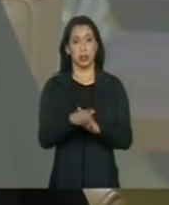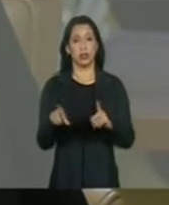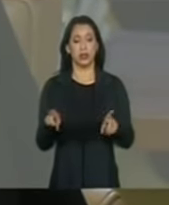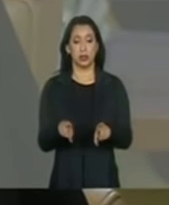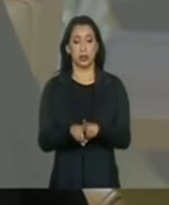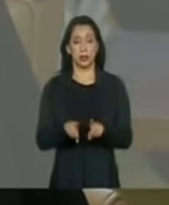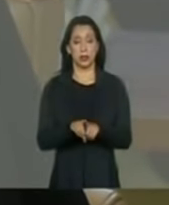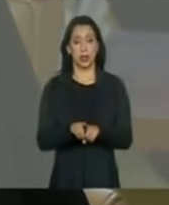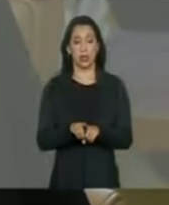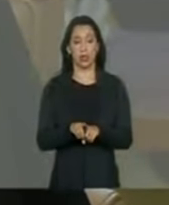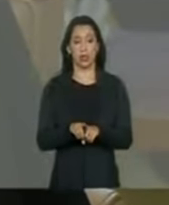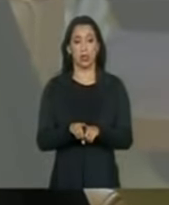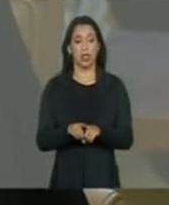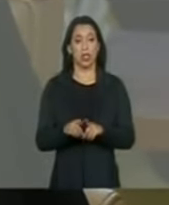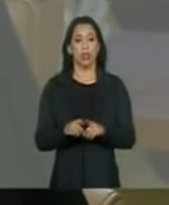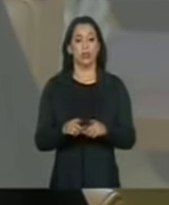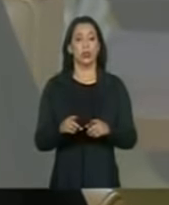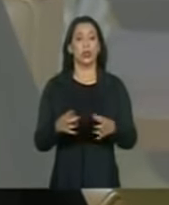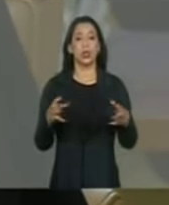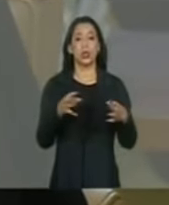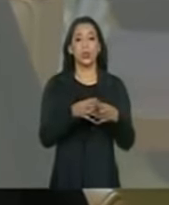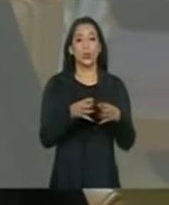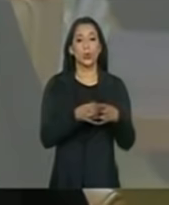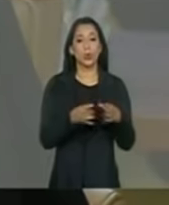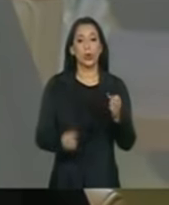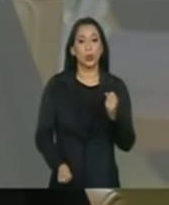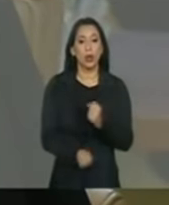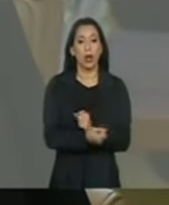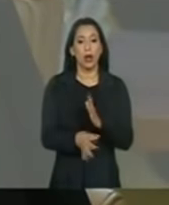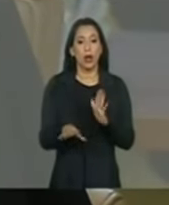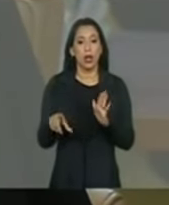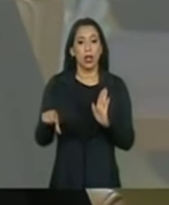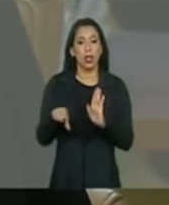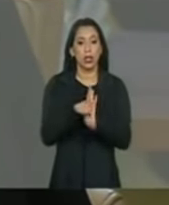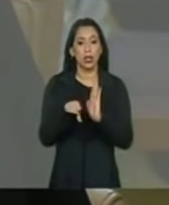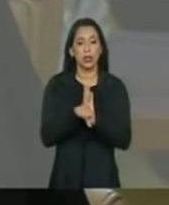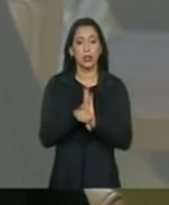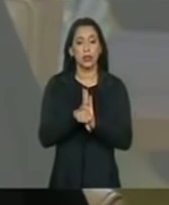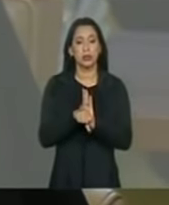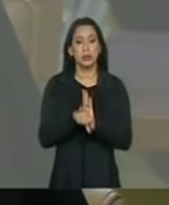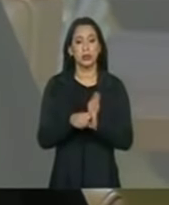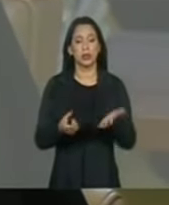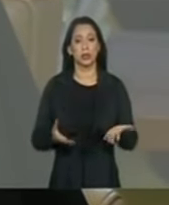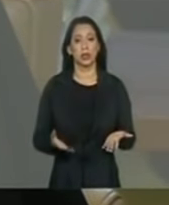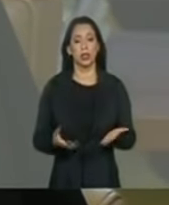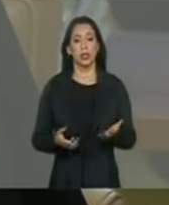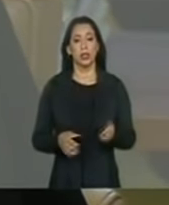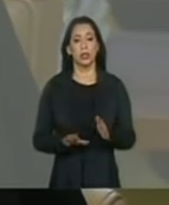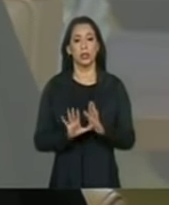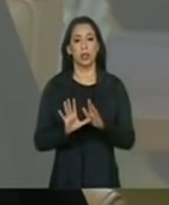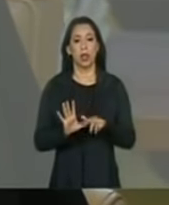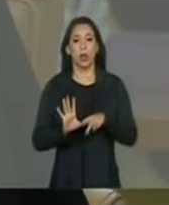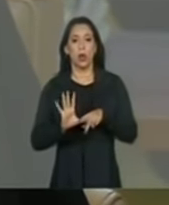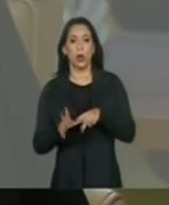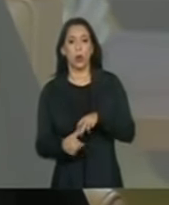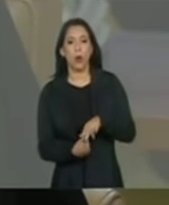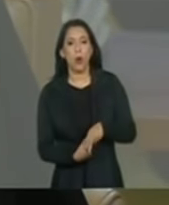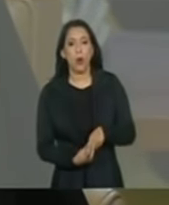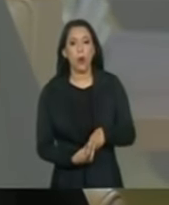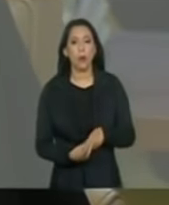organização criminosa enfraquecem as instituições corrompem os valores da democracia